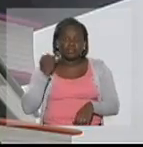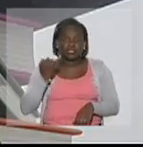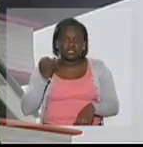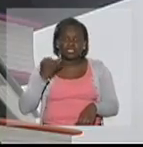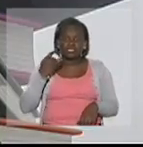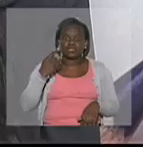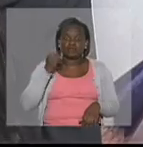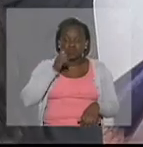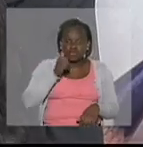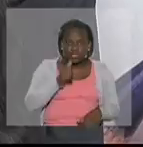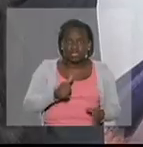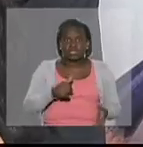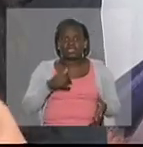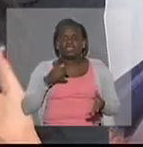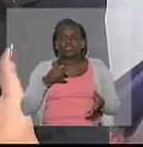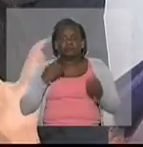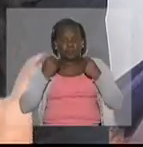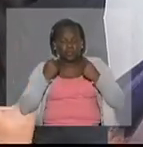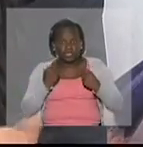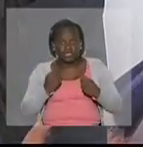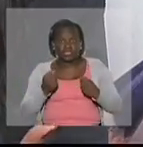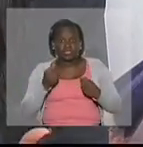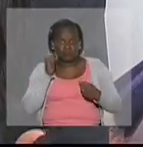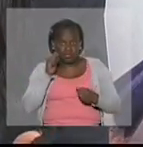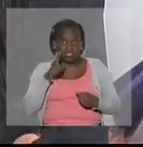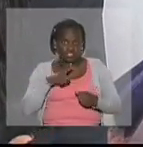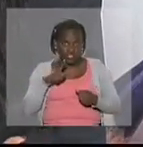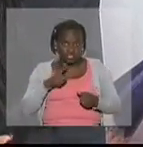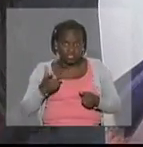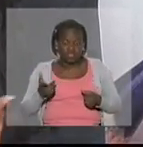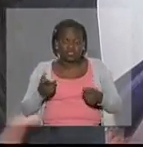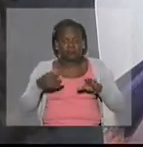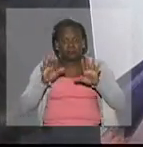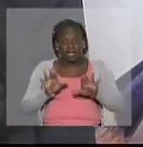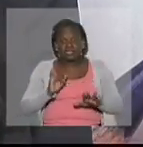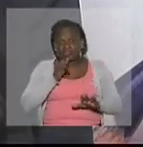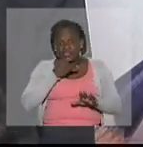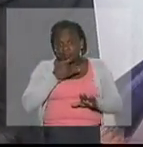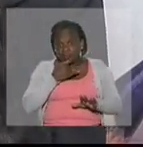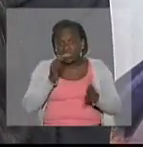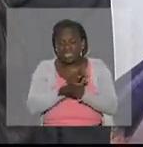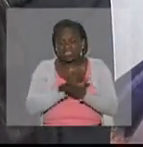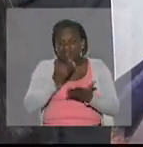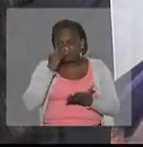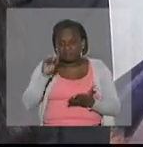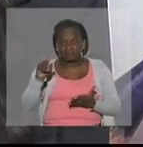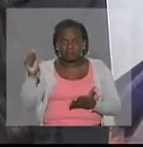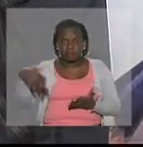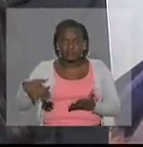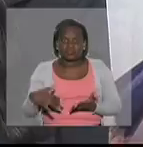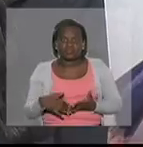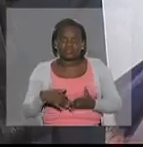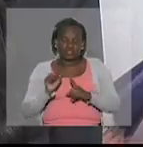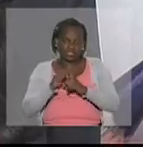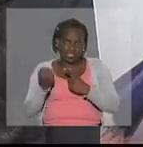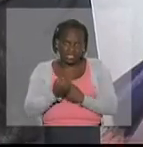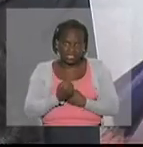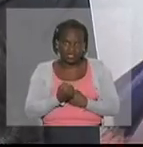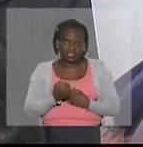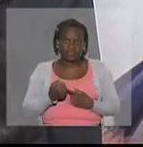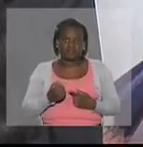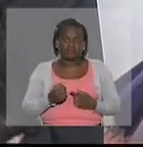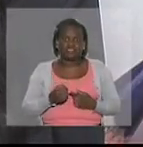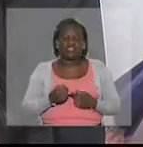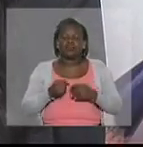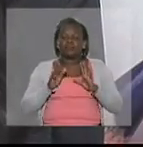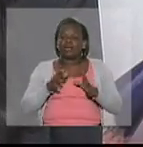sobre a importância do feminino sobre esse poder feminino que infelizmente é pouco valorizado na nossa sociedade como é que